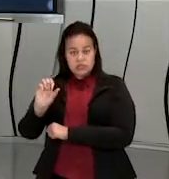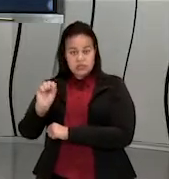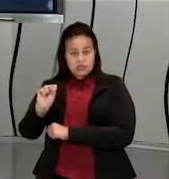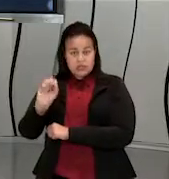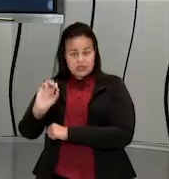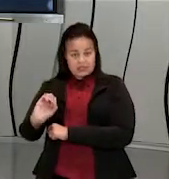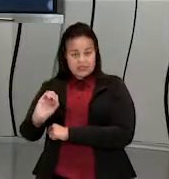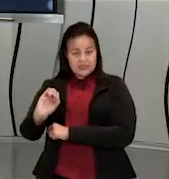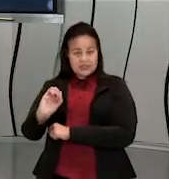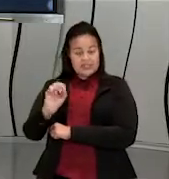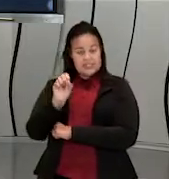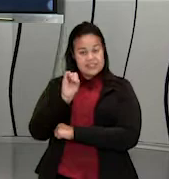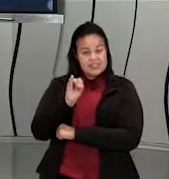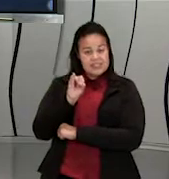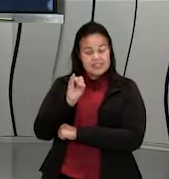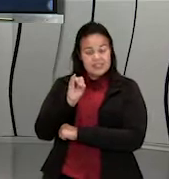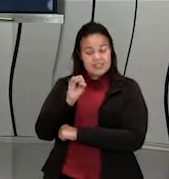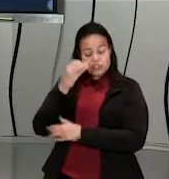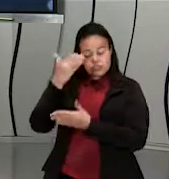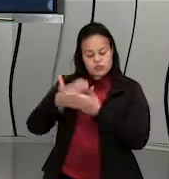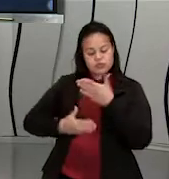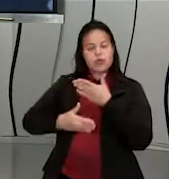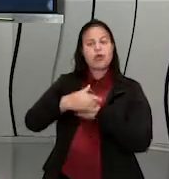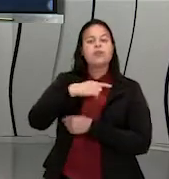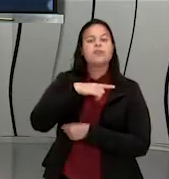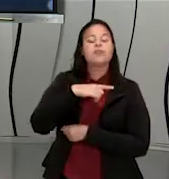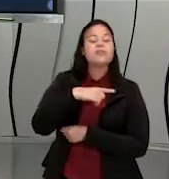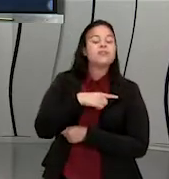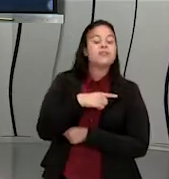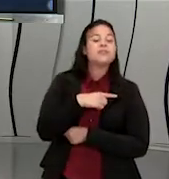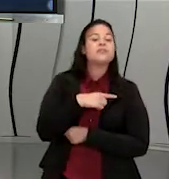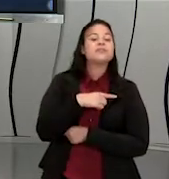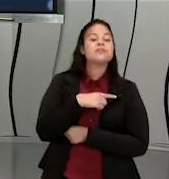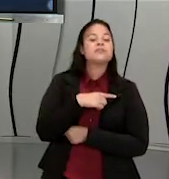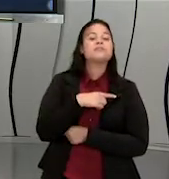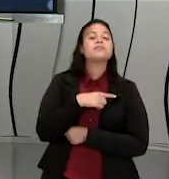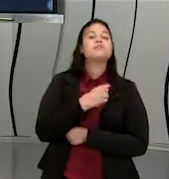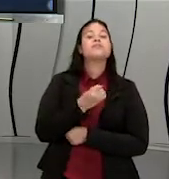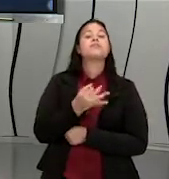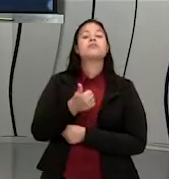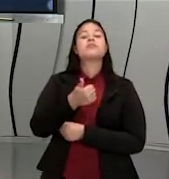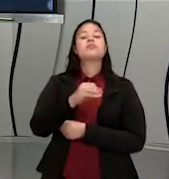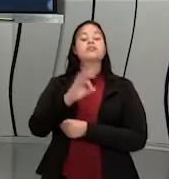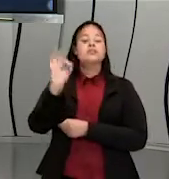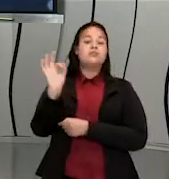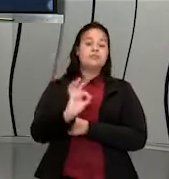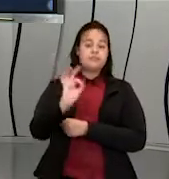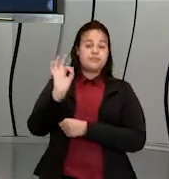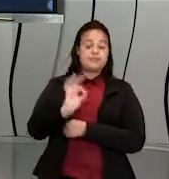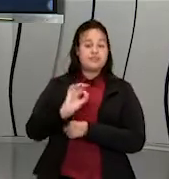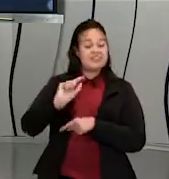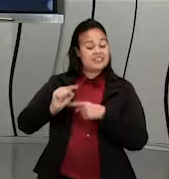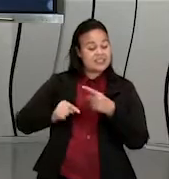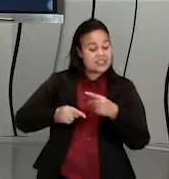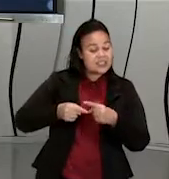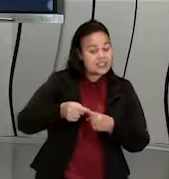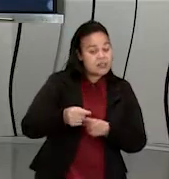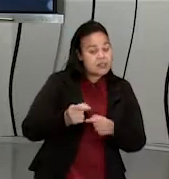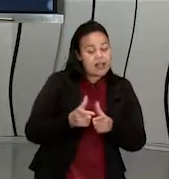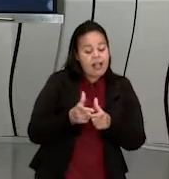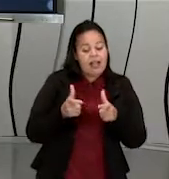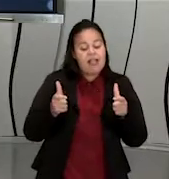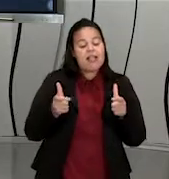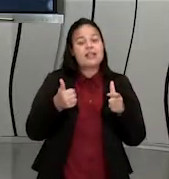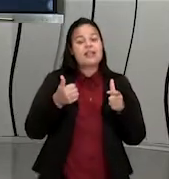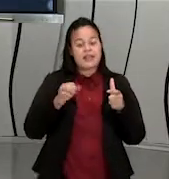se você der um desconto, não é, de 10% e depois dá um aumento